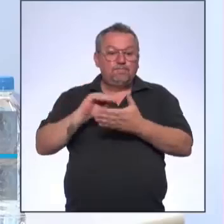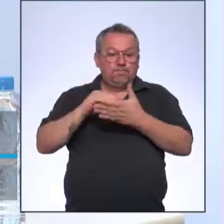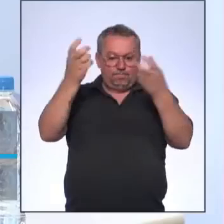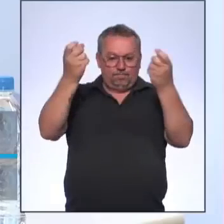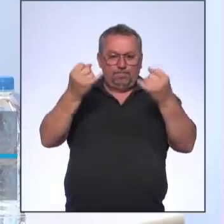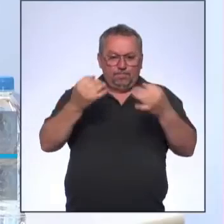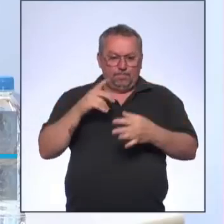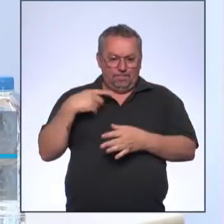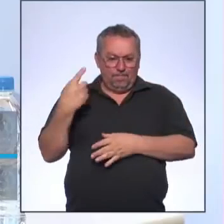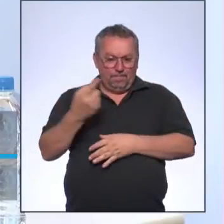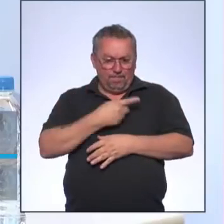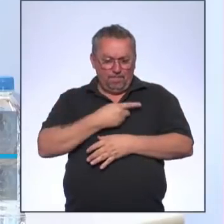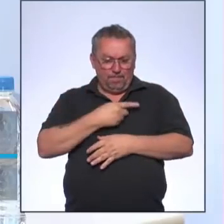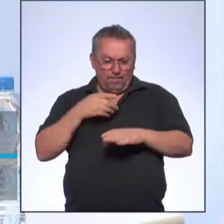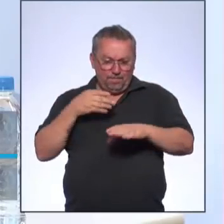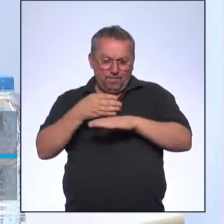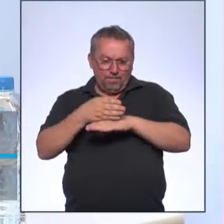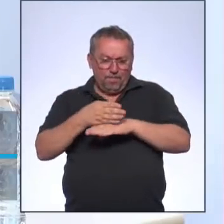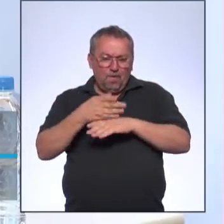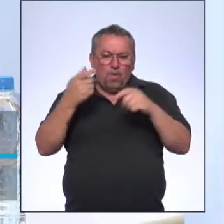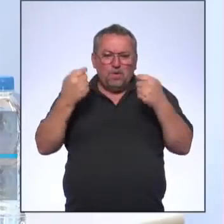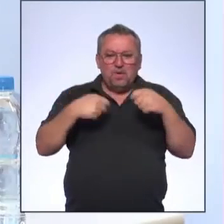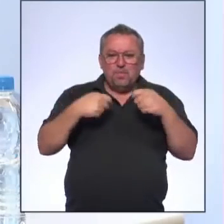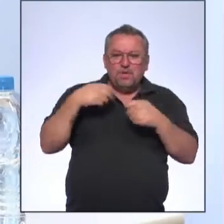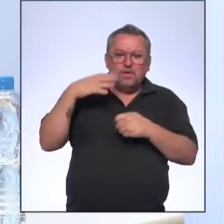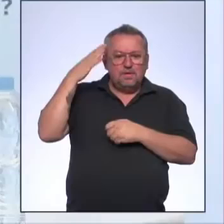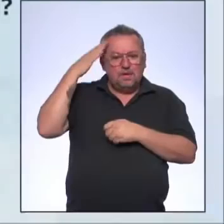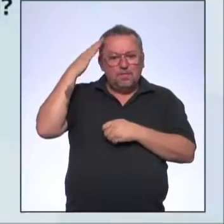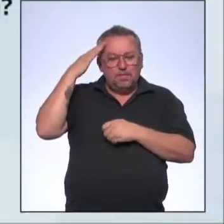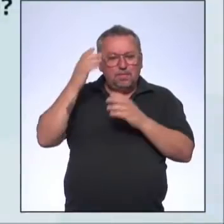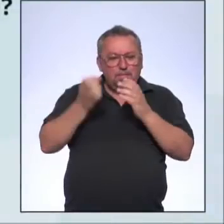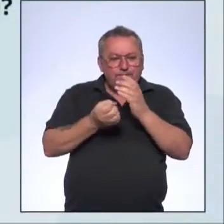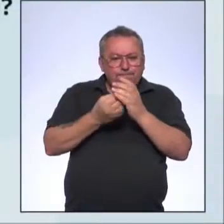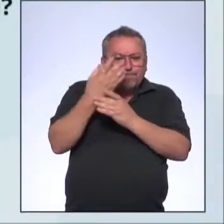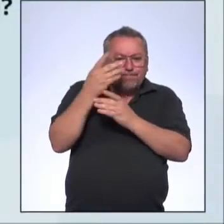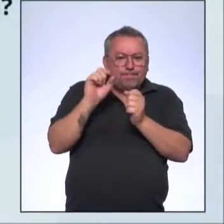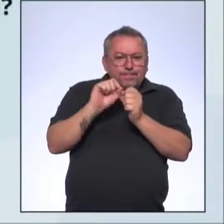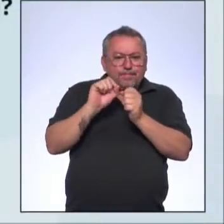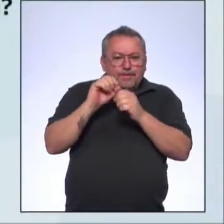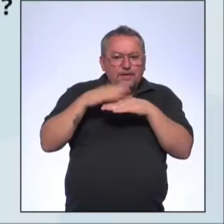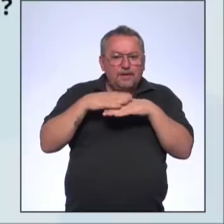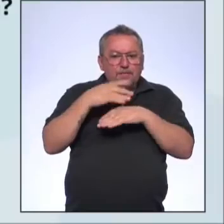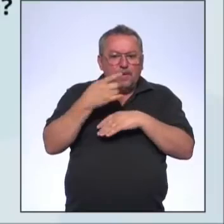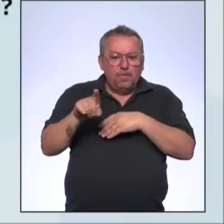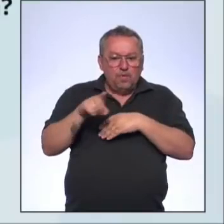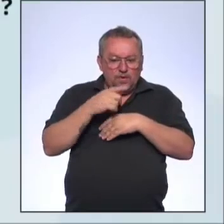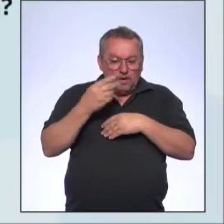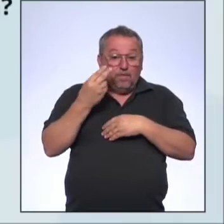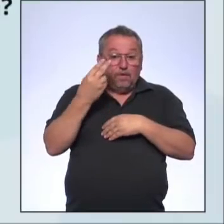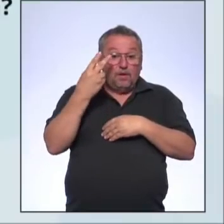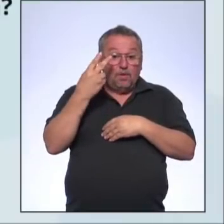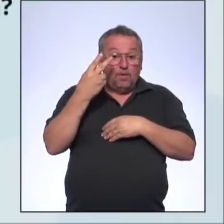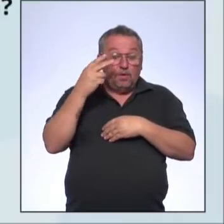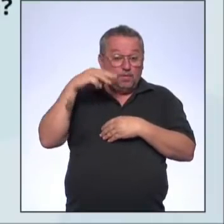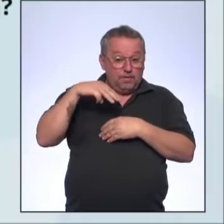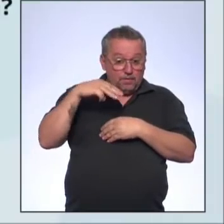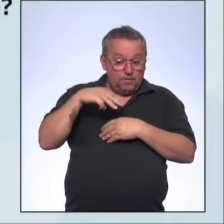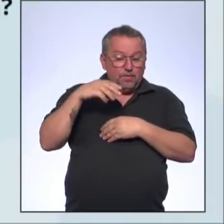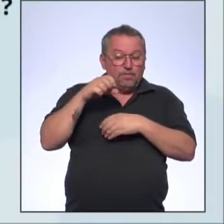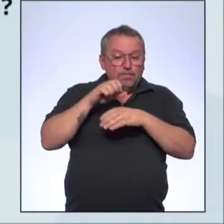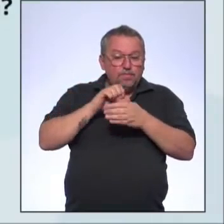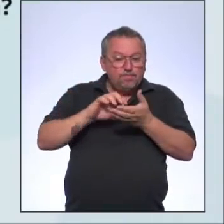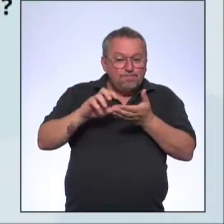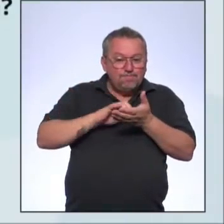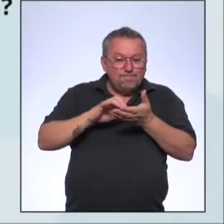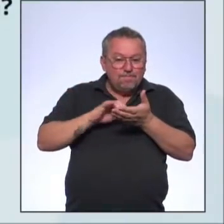para a gente o que que é preciso saber para compor uma música. Eu vou dar 2 minutos para vocês escreverem aqui para a professora Márcia o